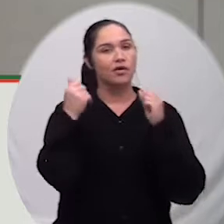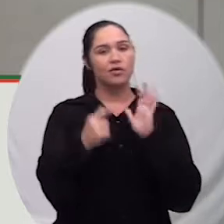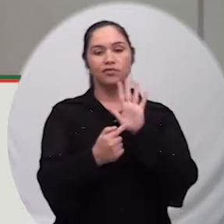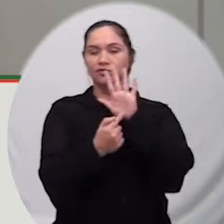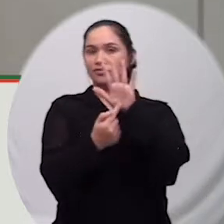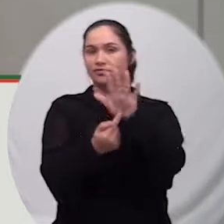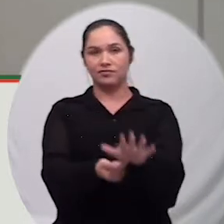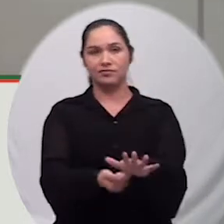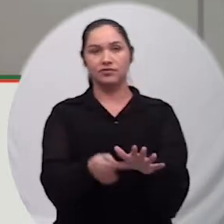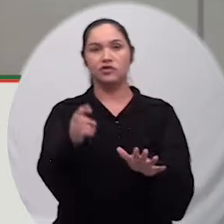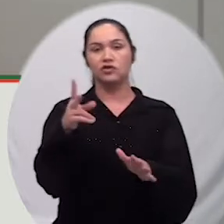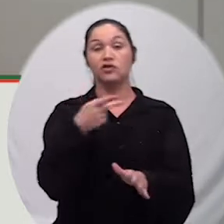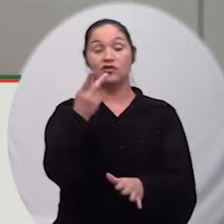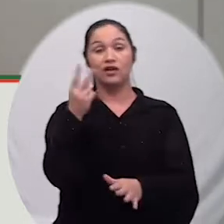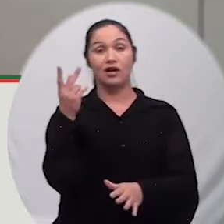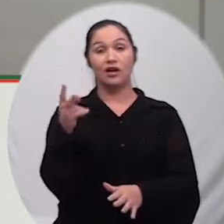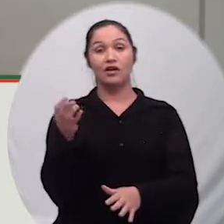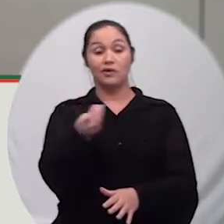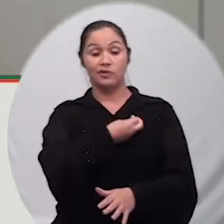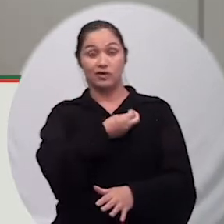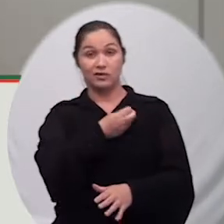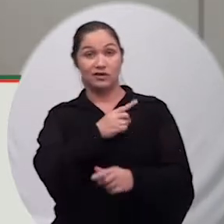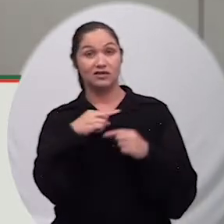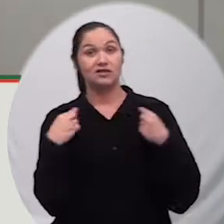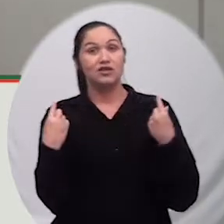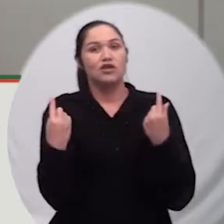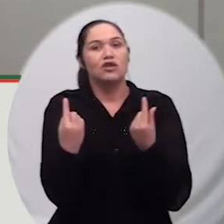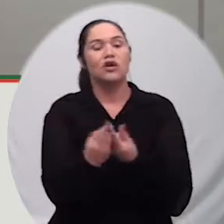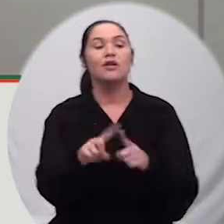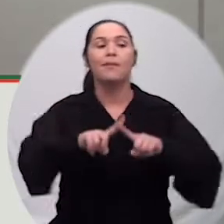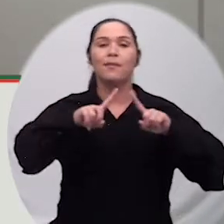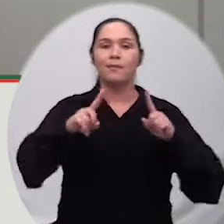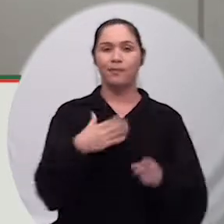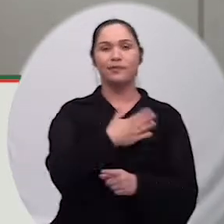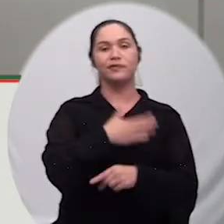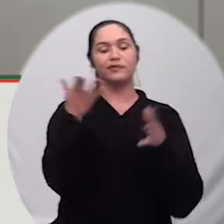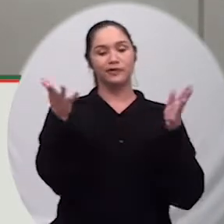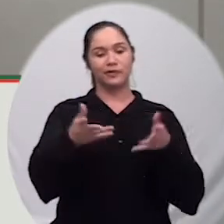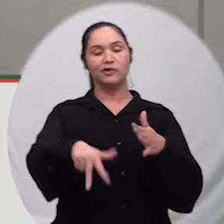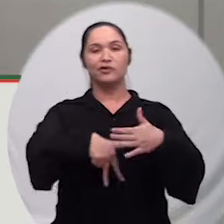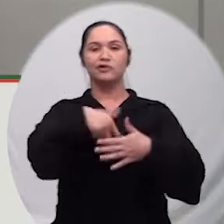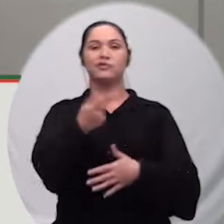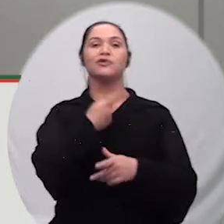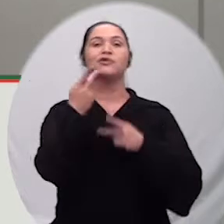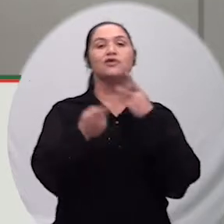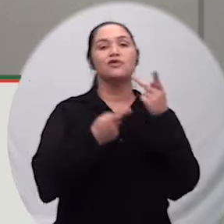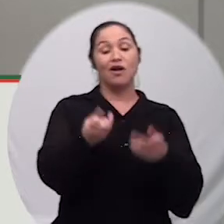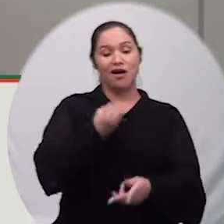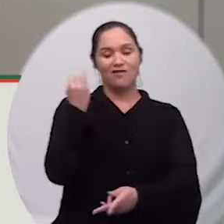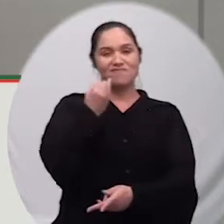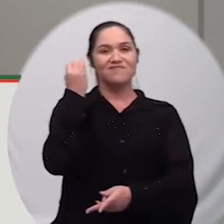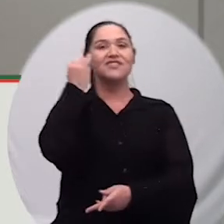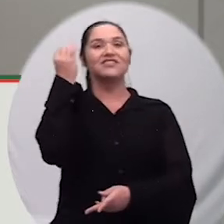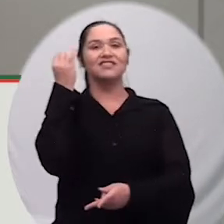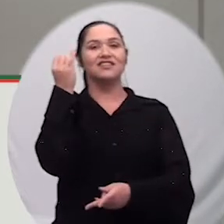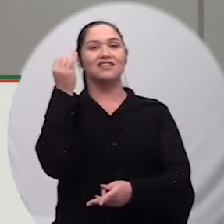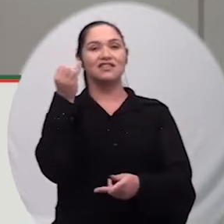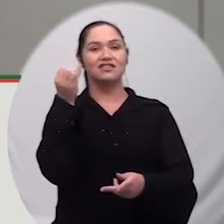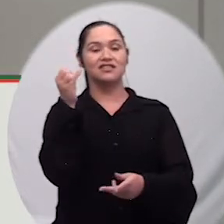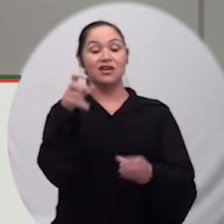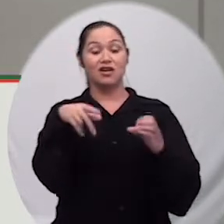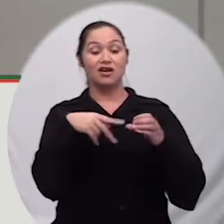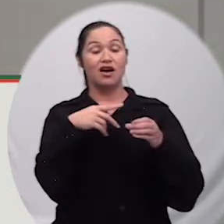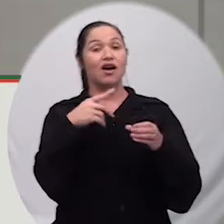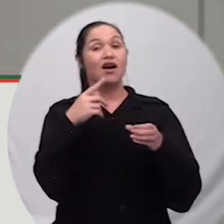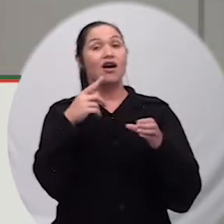dos vereadores, mas eu quero aqui nesse espaço deixar consignado a importância que a Câmara de Vereadores